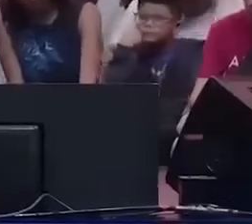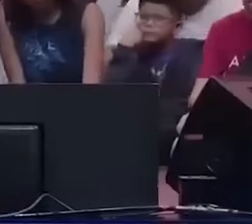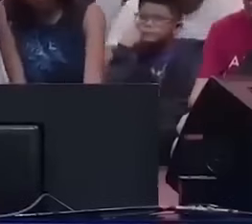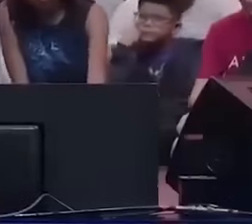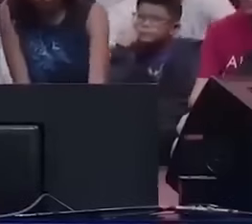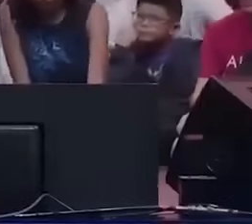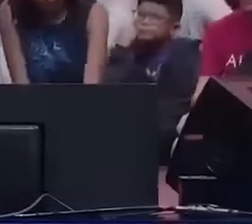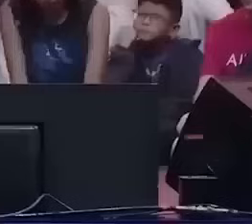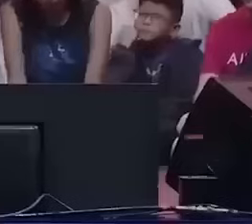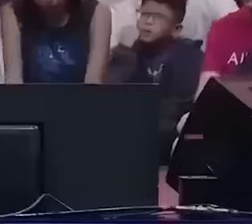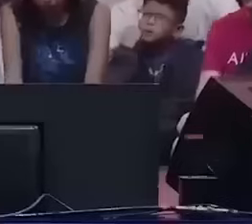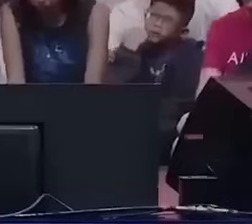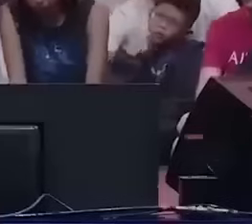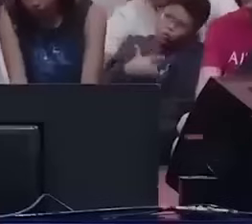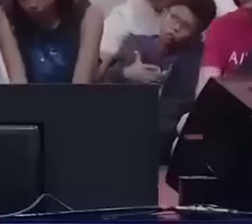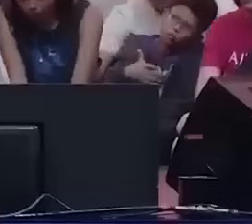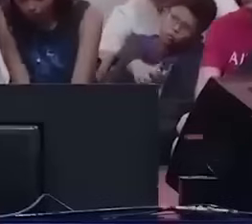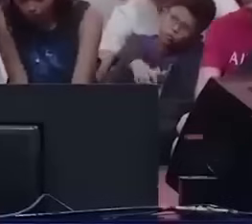21.